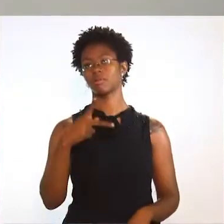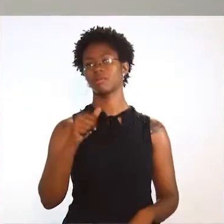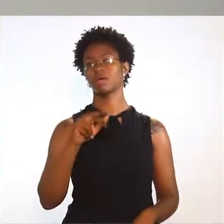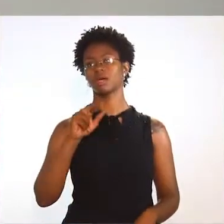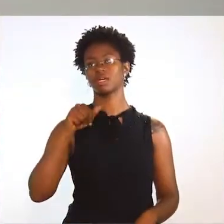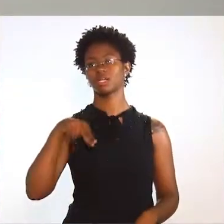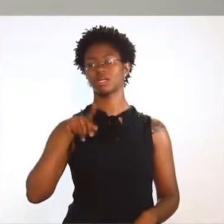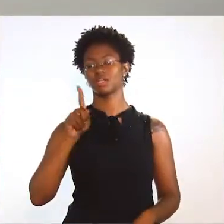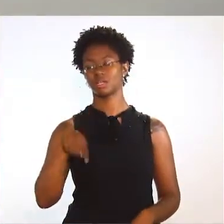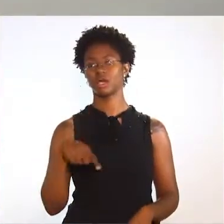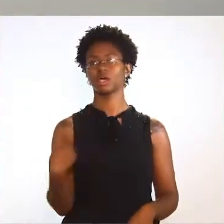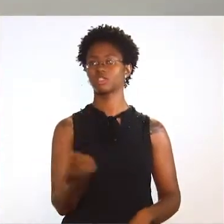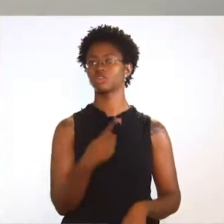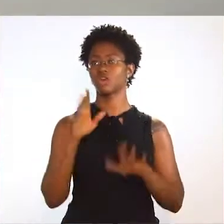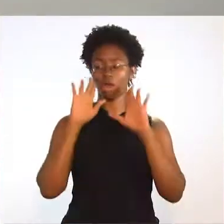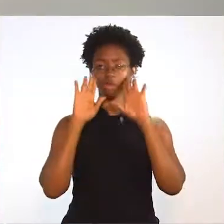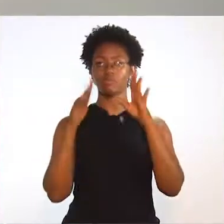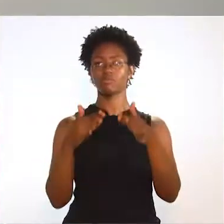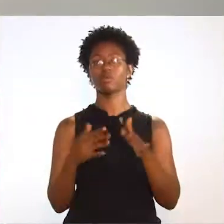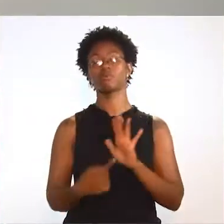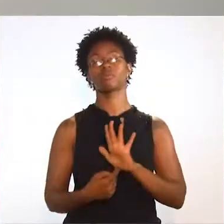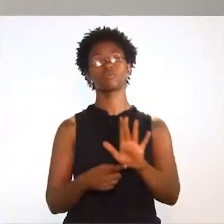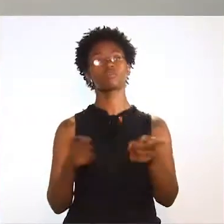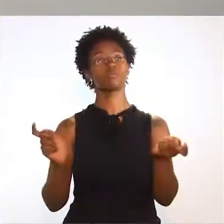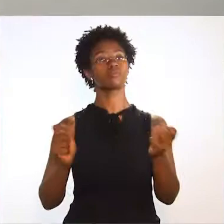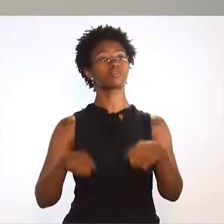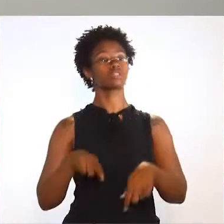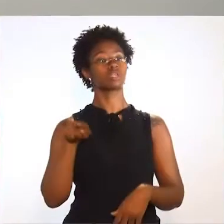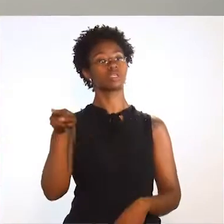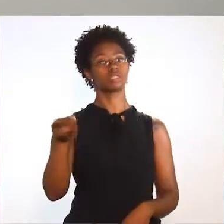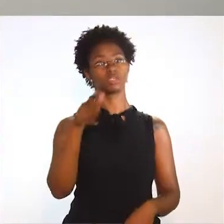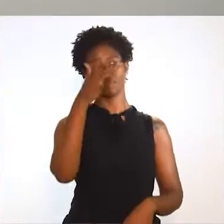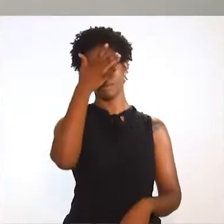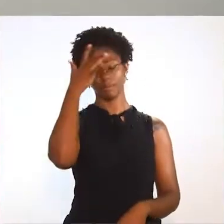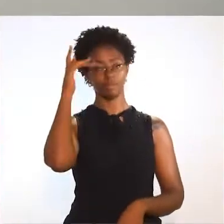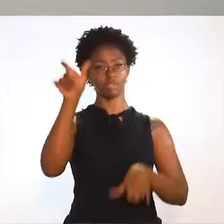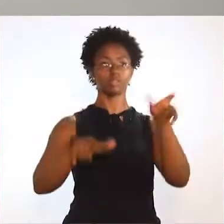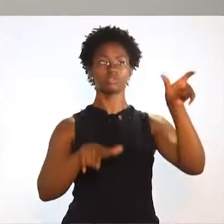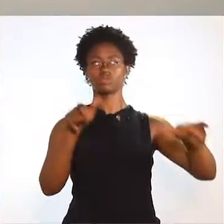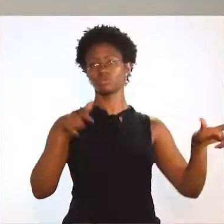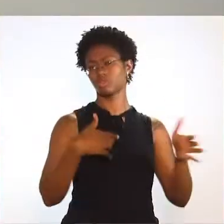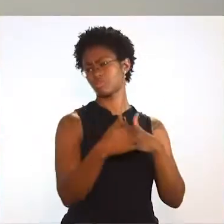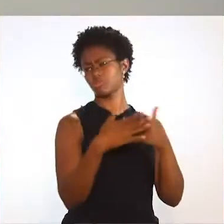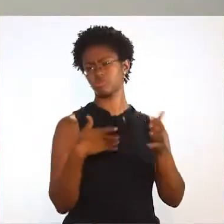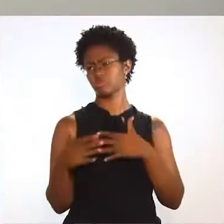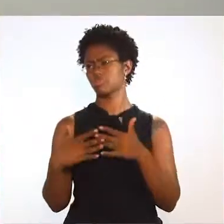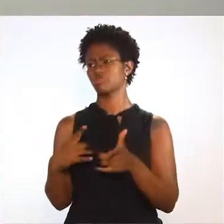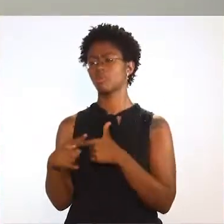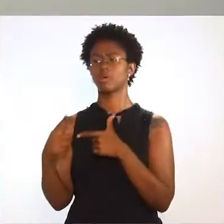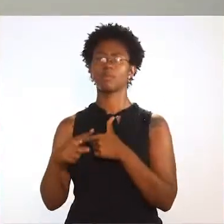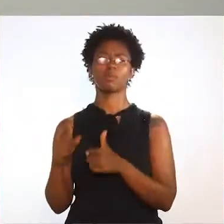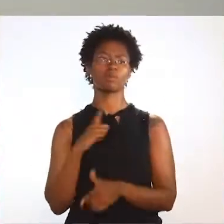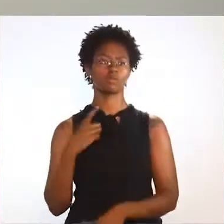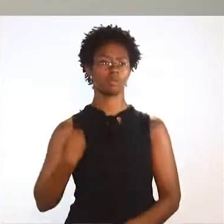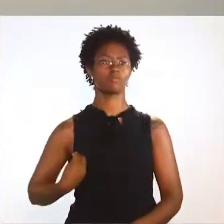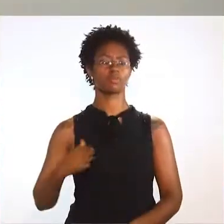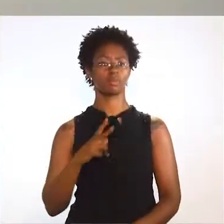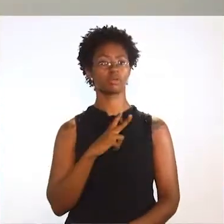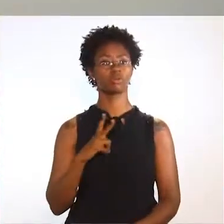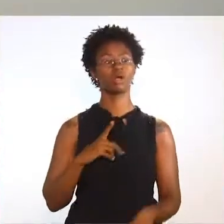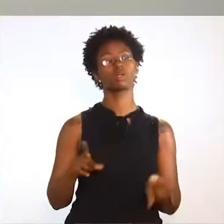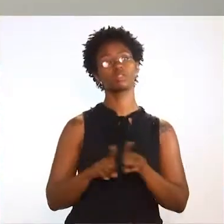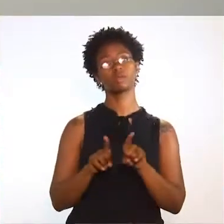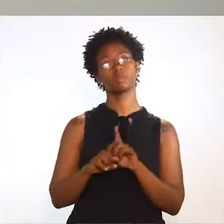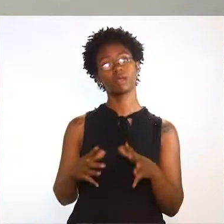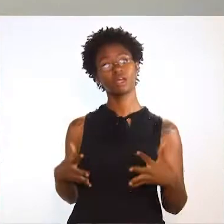e a gente vem muito com esse foco de mostrar a potência dessas pessoas, independente da condição de vulnerabilidade que ela está, e que em rede a gente consegue